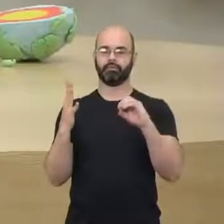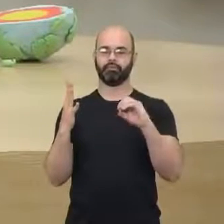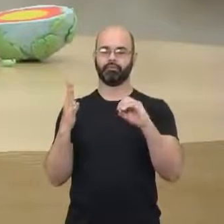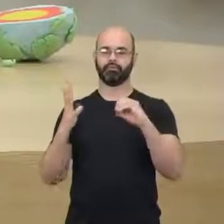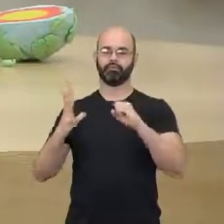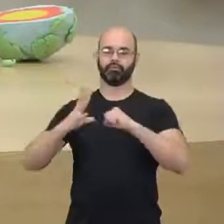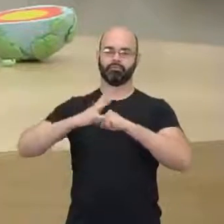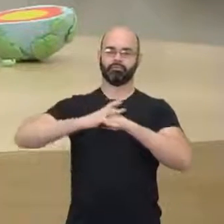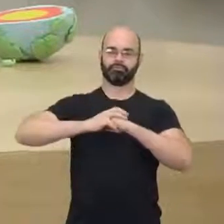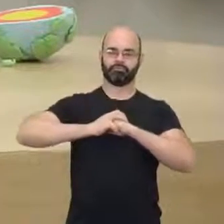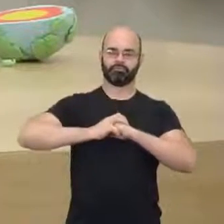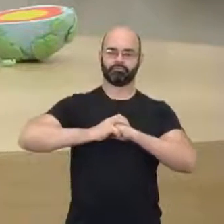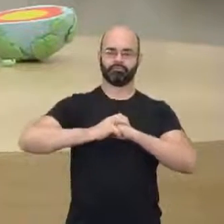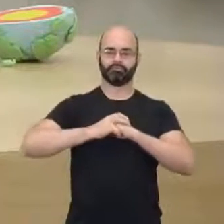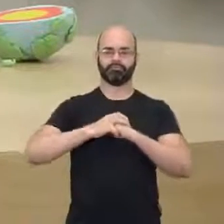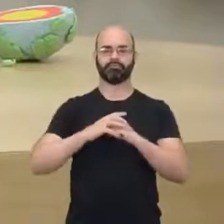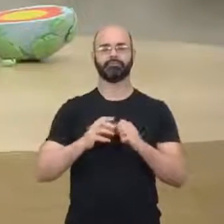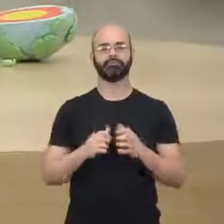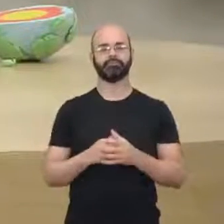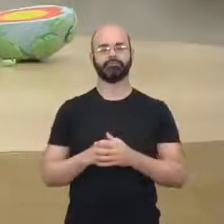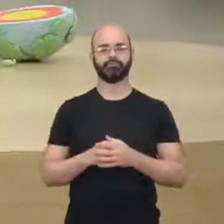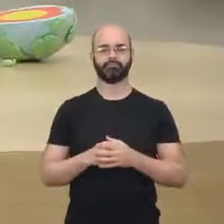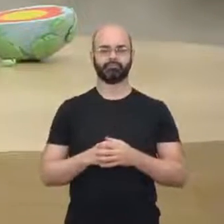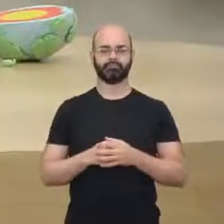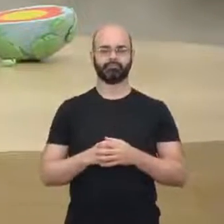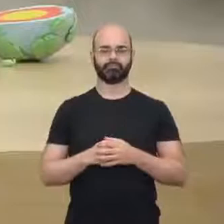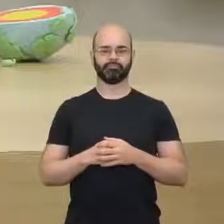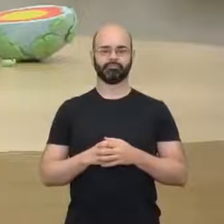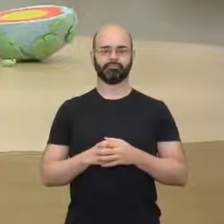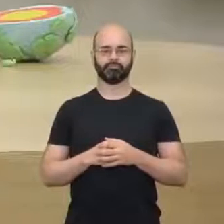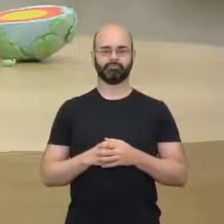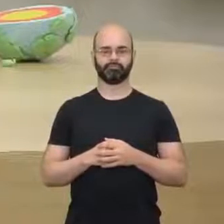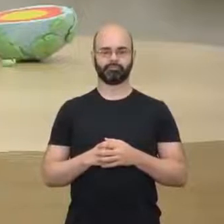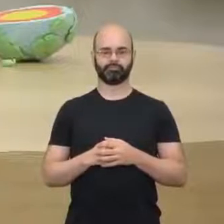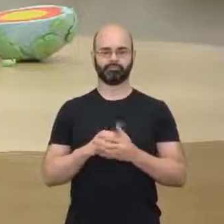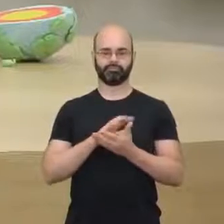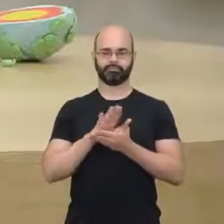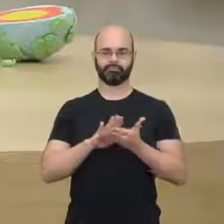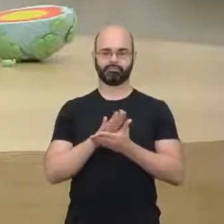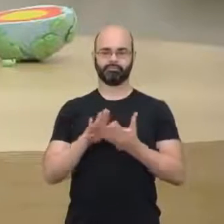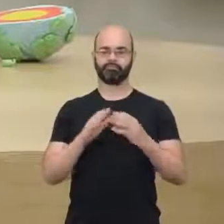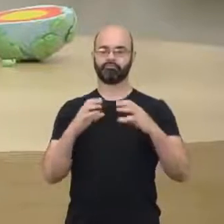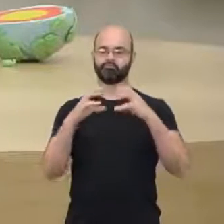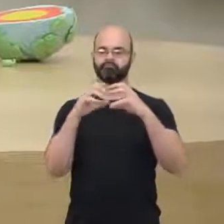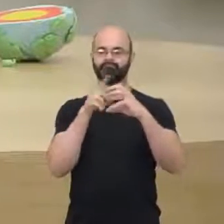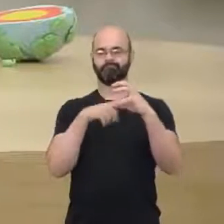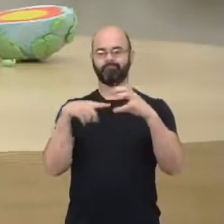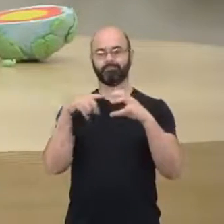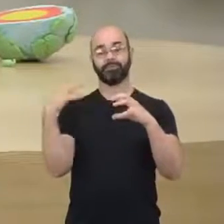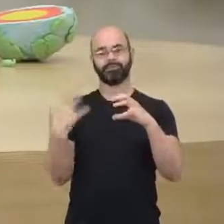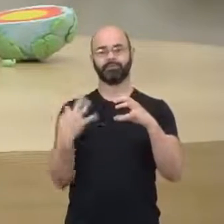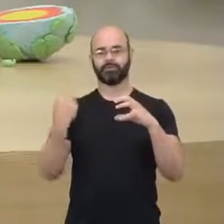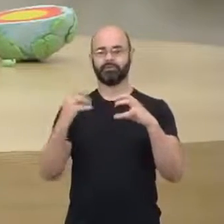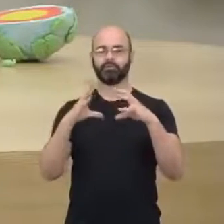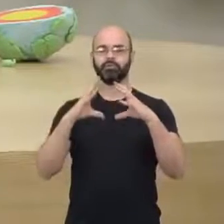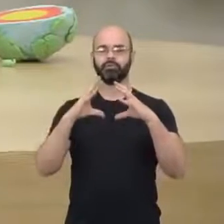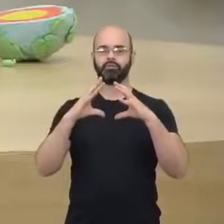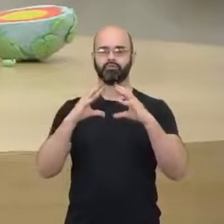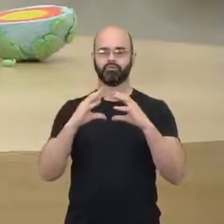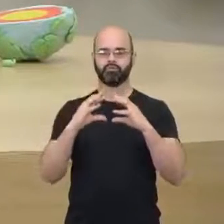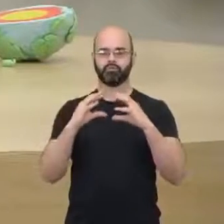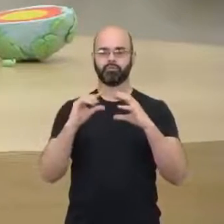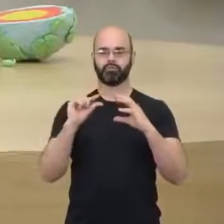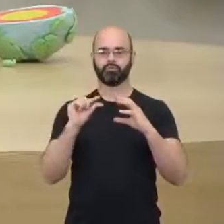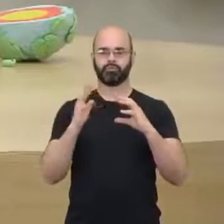formato geóide, né, porque não é uma esfera perfeita, segundo o professor Antônio. Então, né, é mais ou menos assim, ele tem um formato de